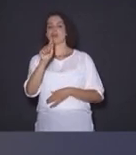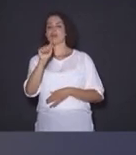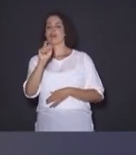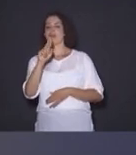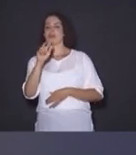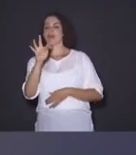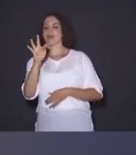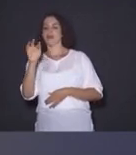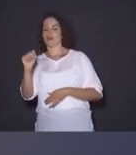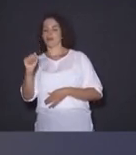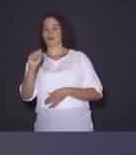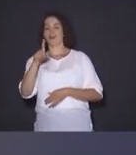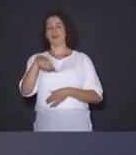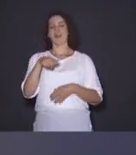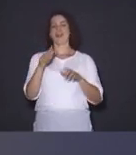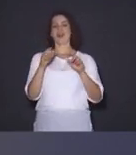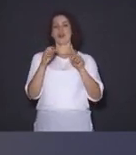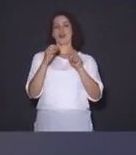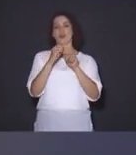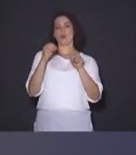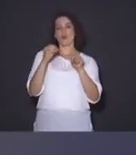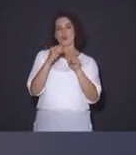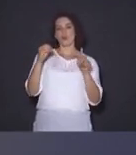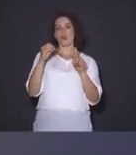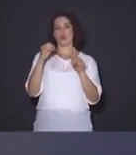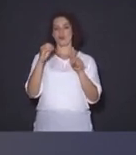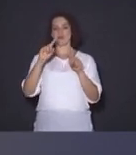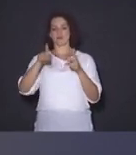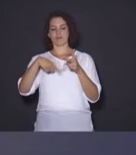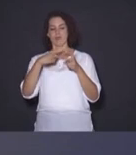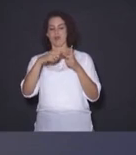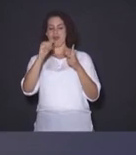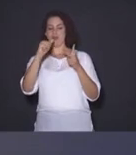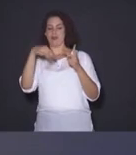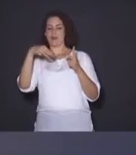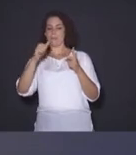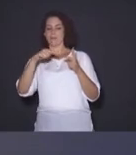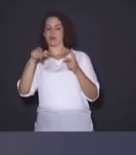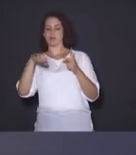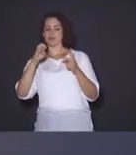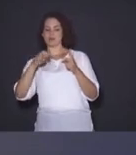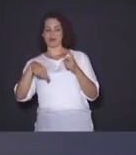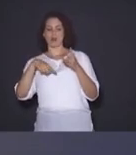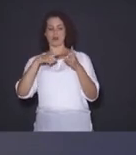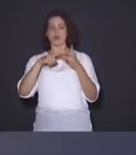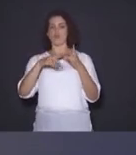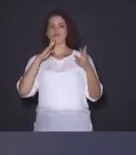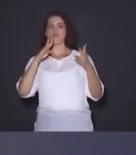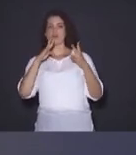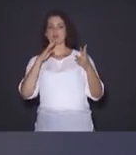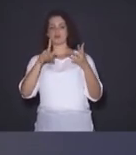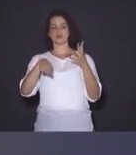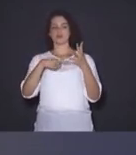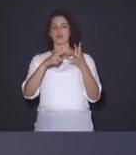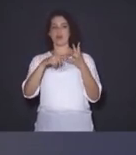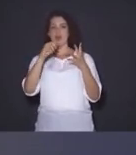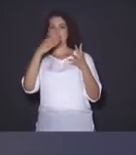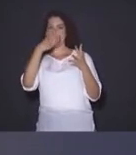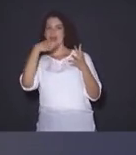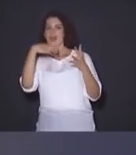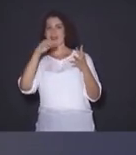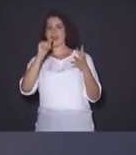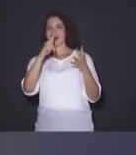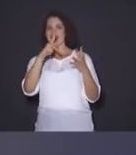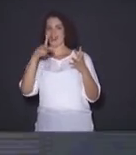amazon facebook e apple que dominam praticamente todo esse universo da comunicação através